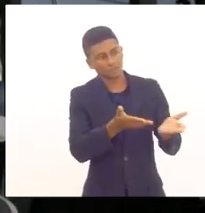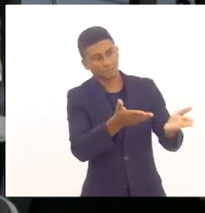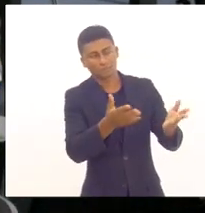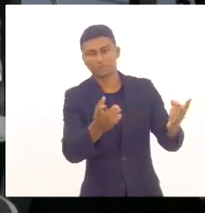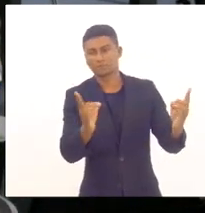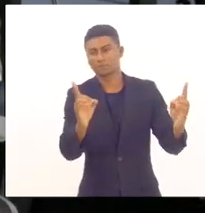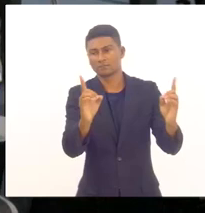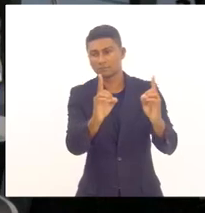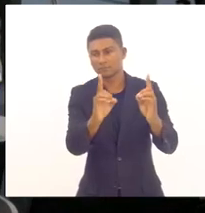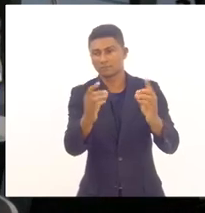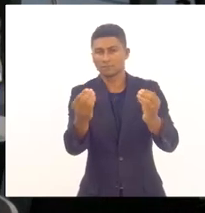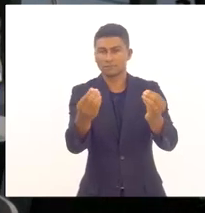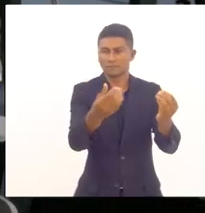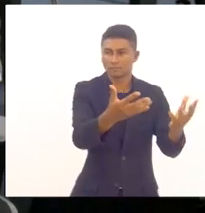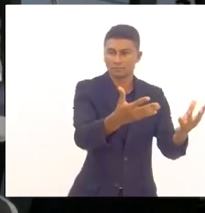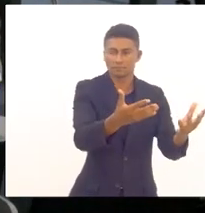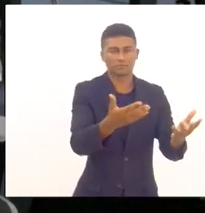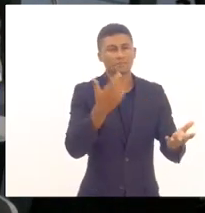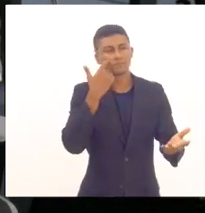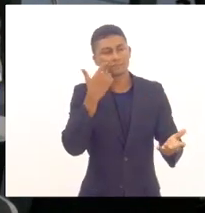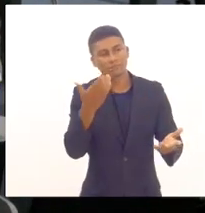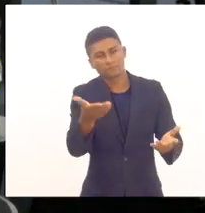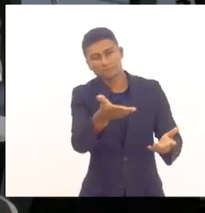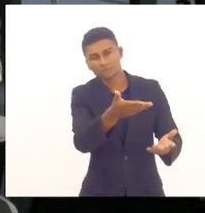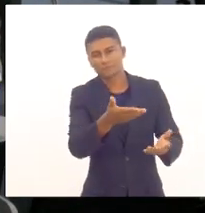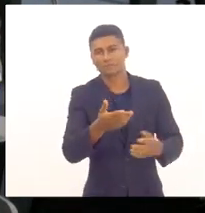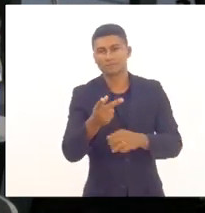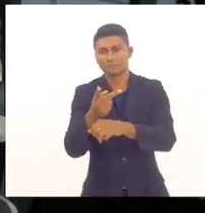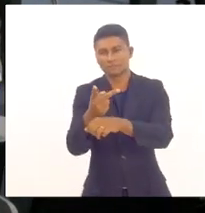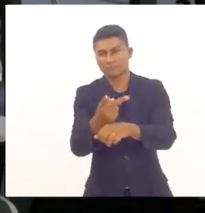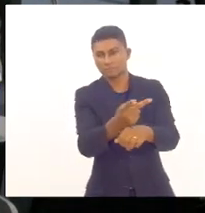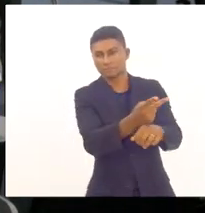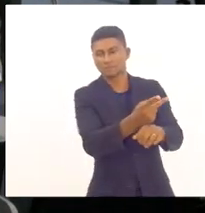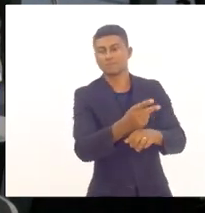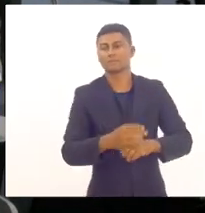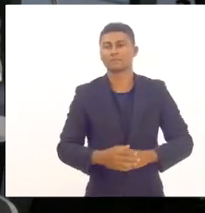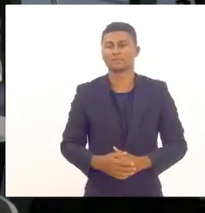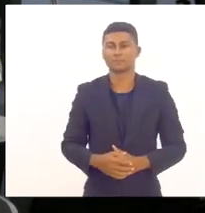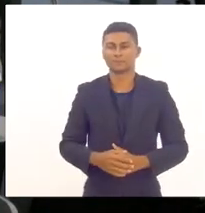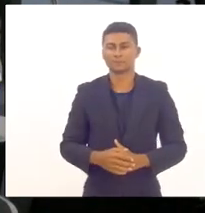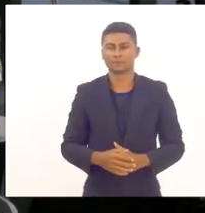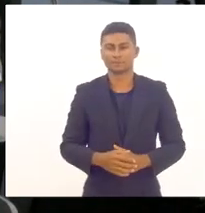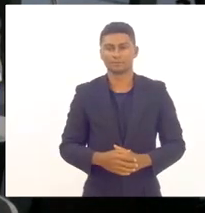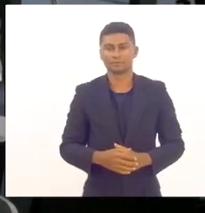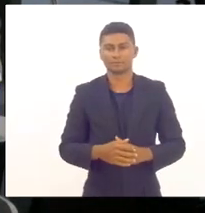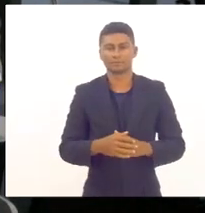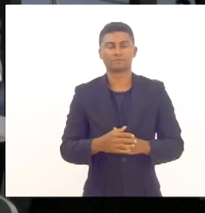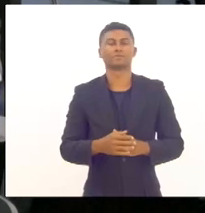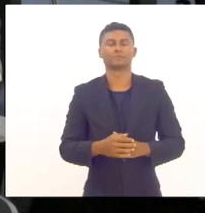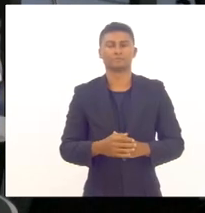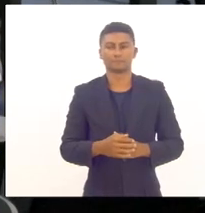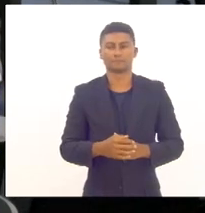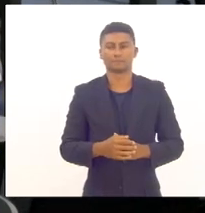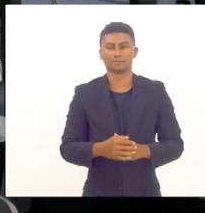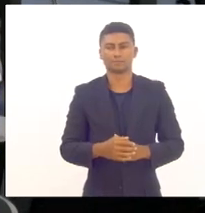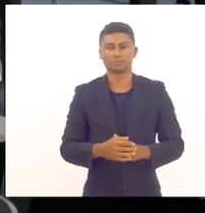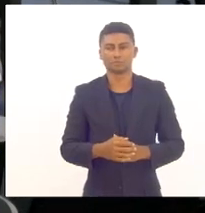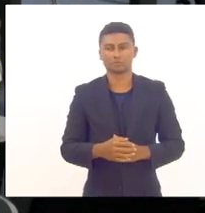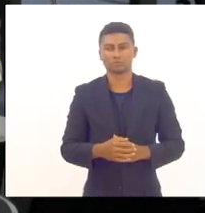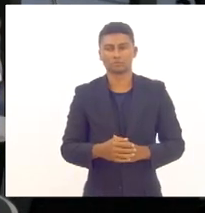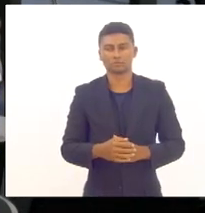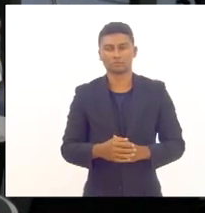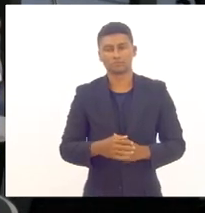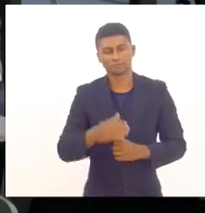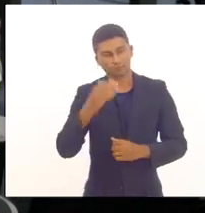também fazer essa parte. E você também é fundador da instituição. Está passado às suas mãos.